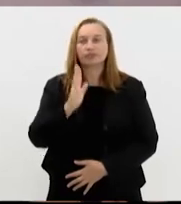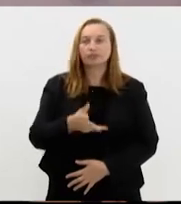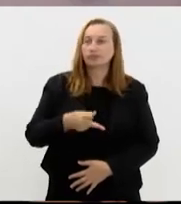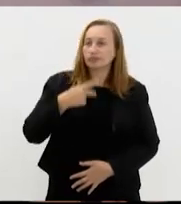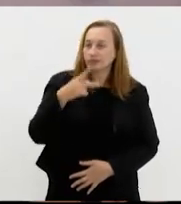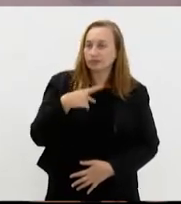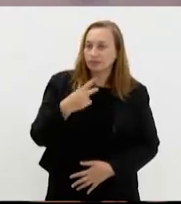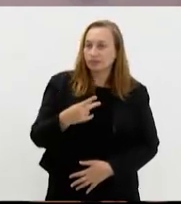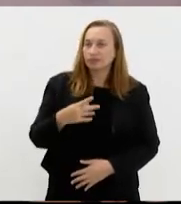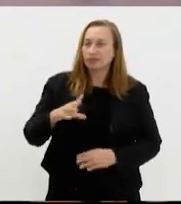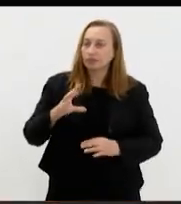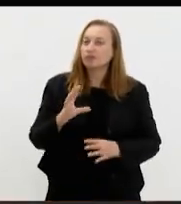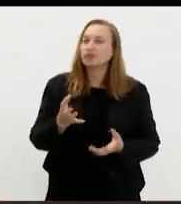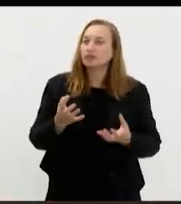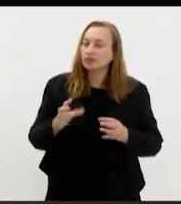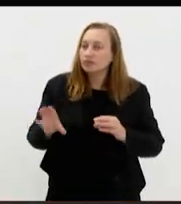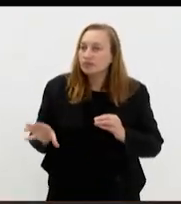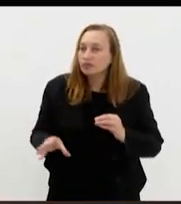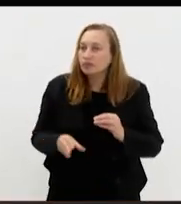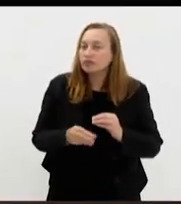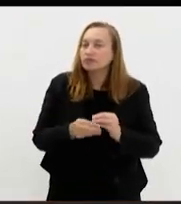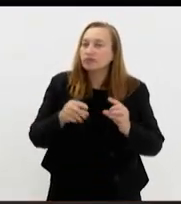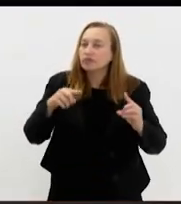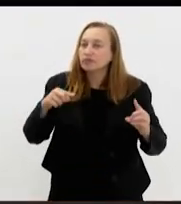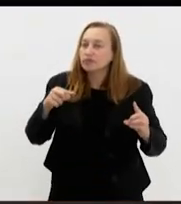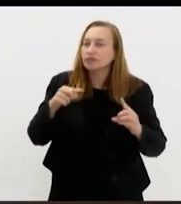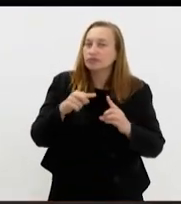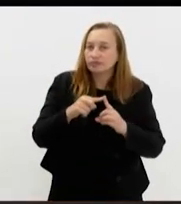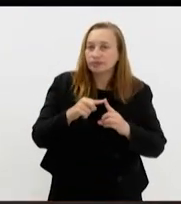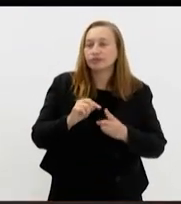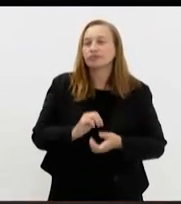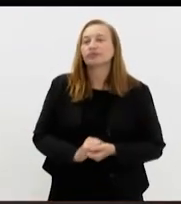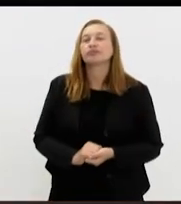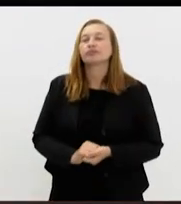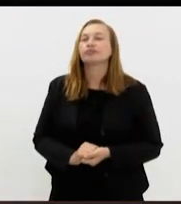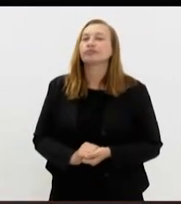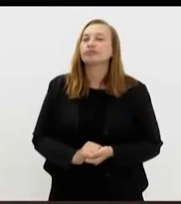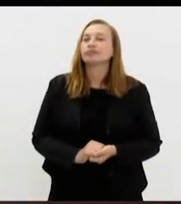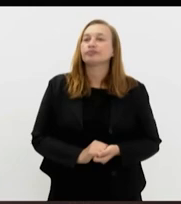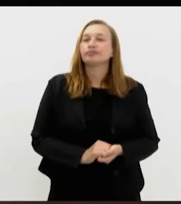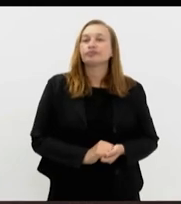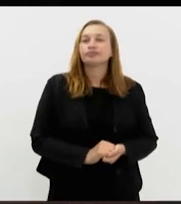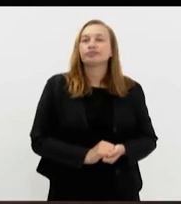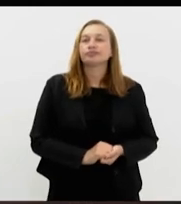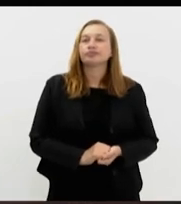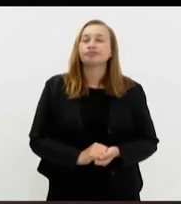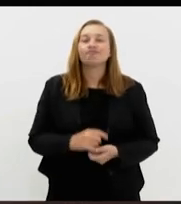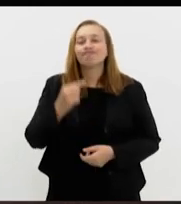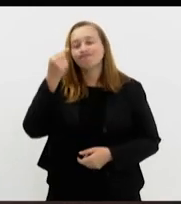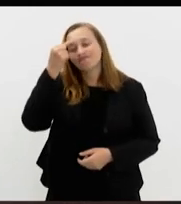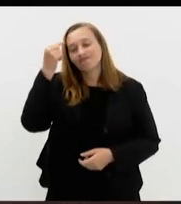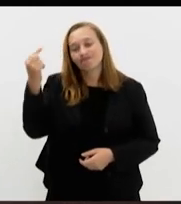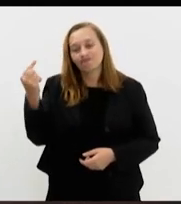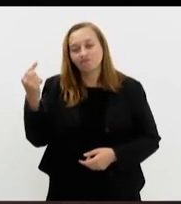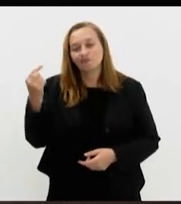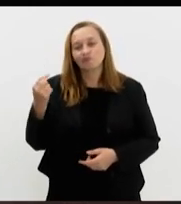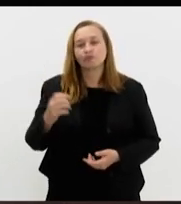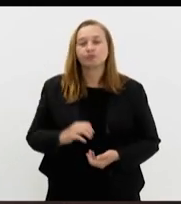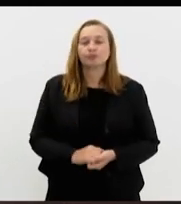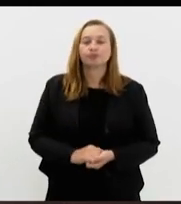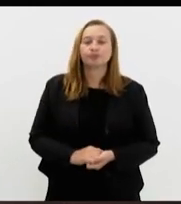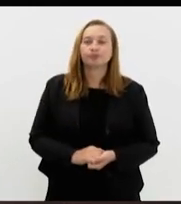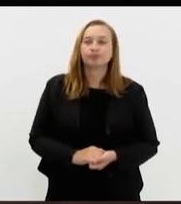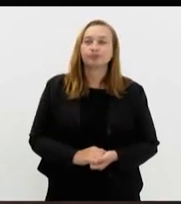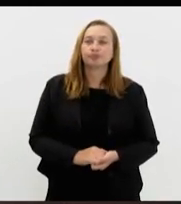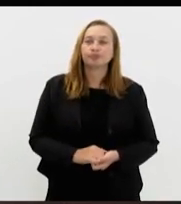aqui um tanto quanto mais objetiva. Me valendo, sobretudo, dessa ideia que a existência